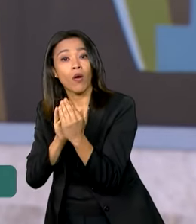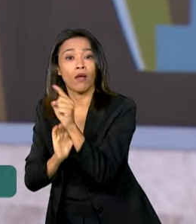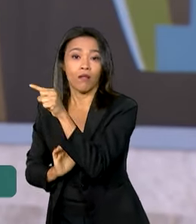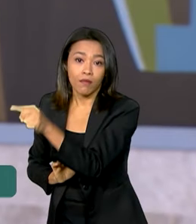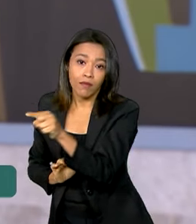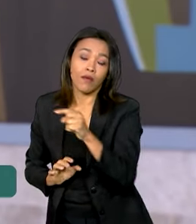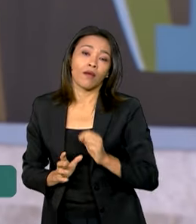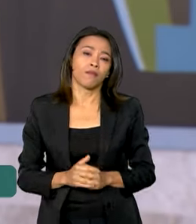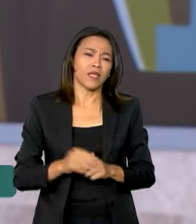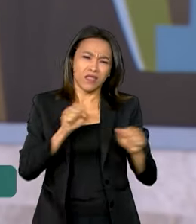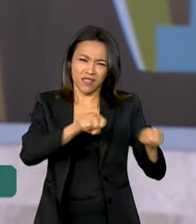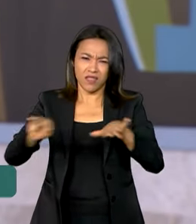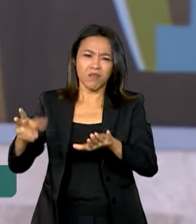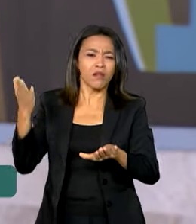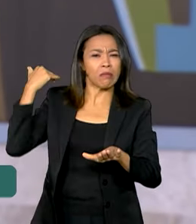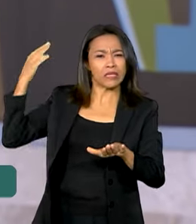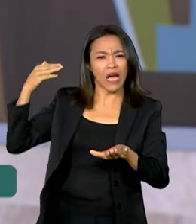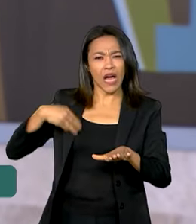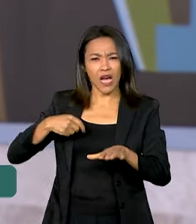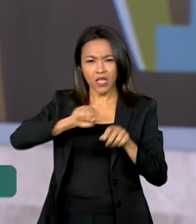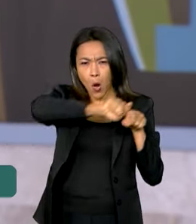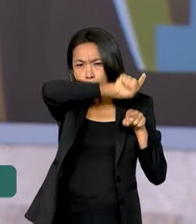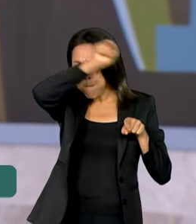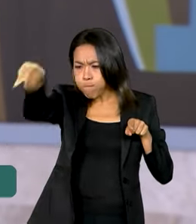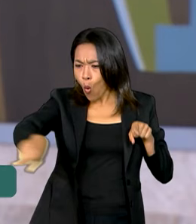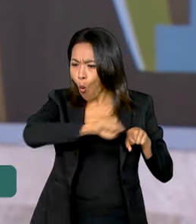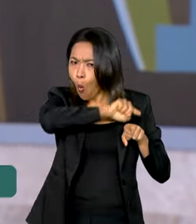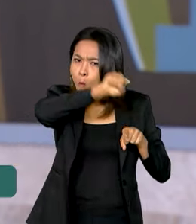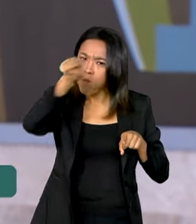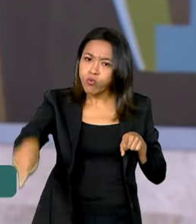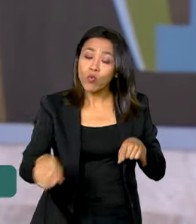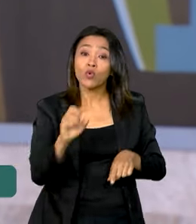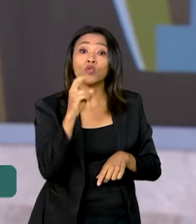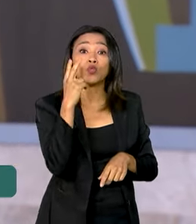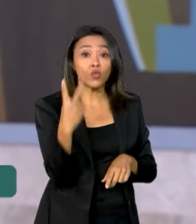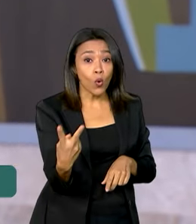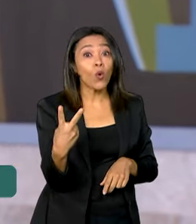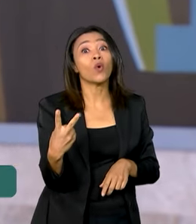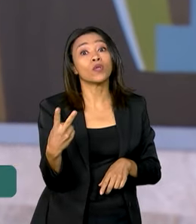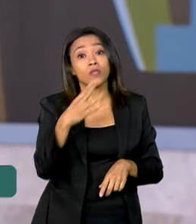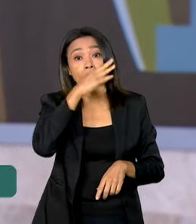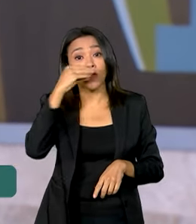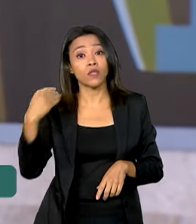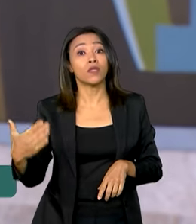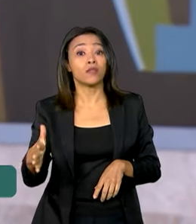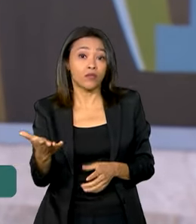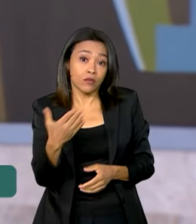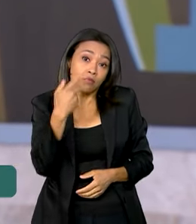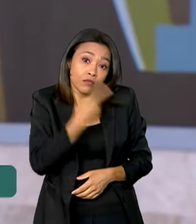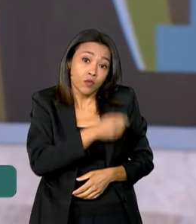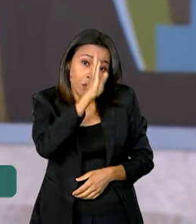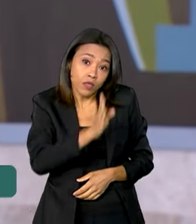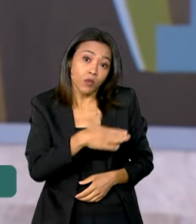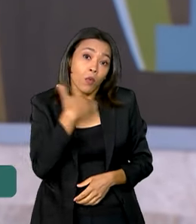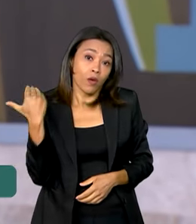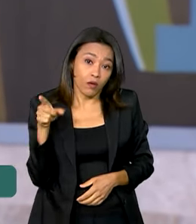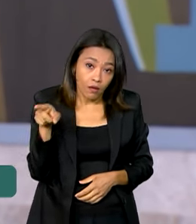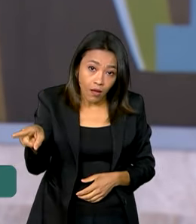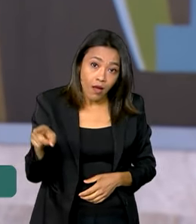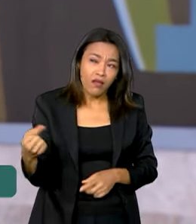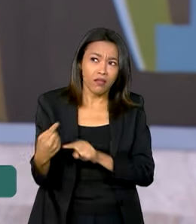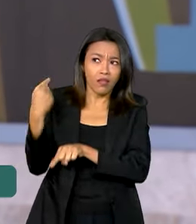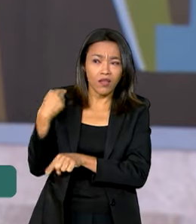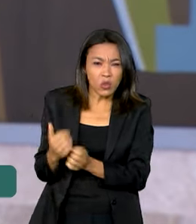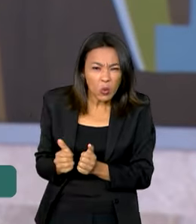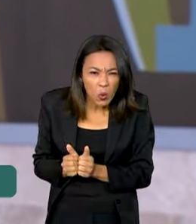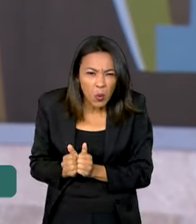passada os bombardeios israelenses causaram a morte de dois adolescentes brasileiros desde o início dos conflitos da